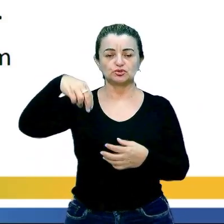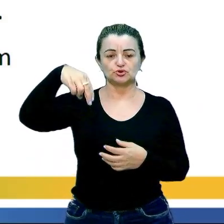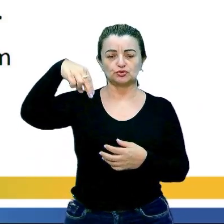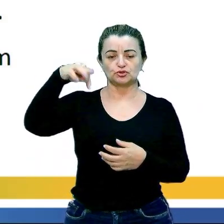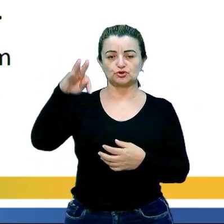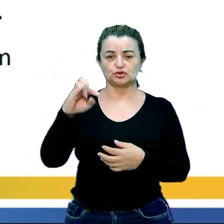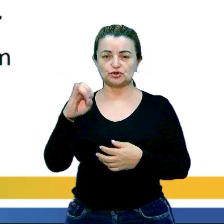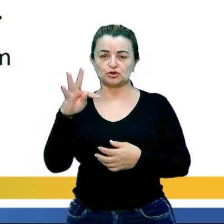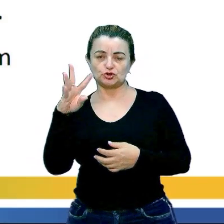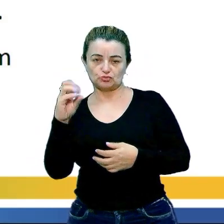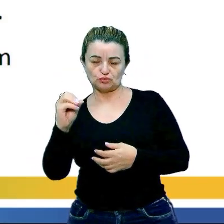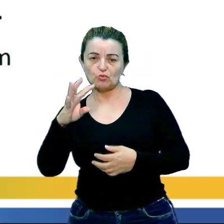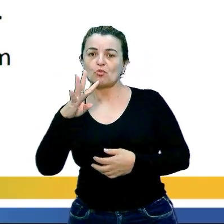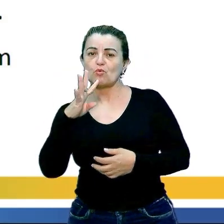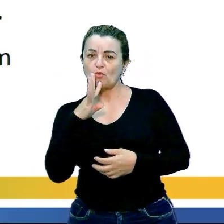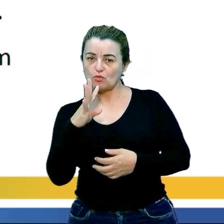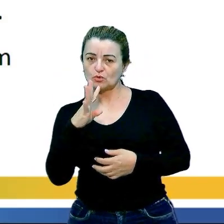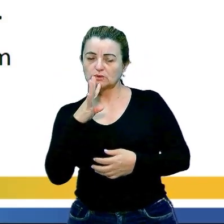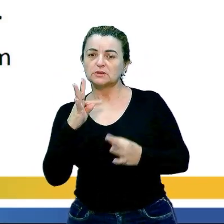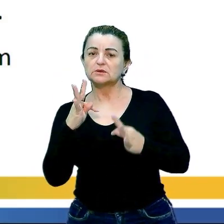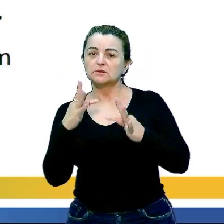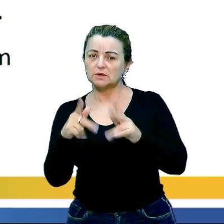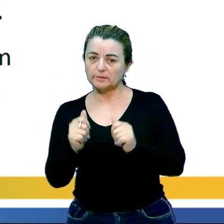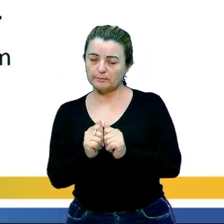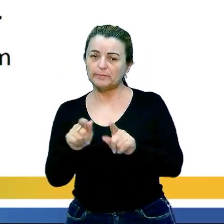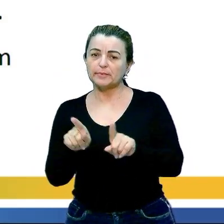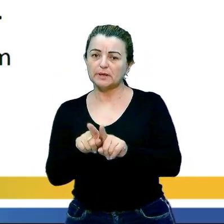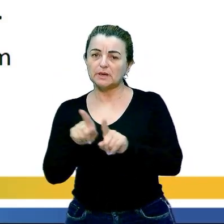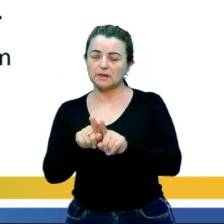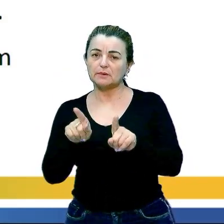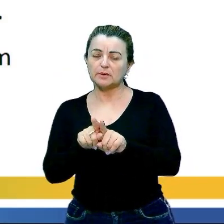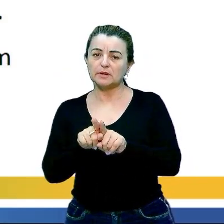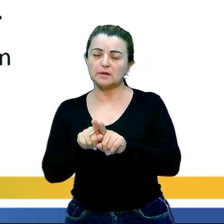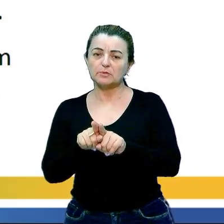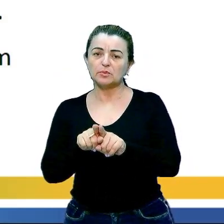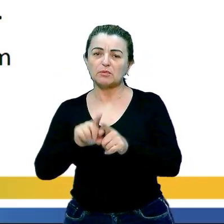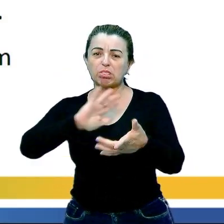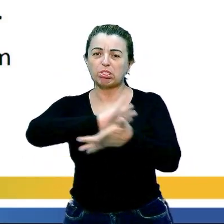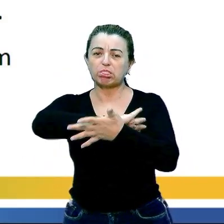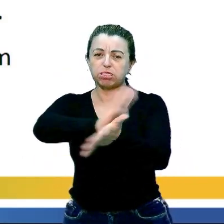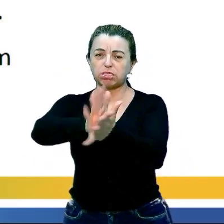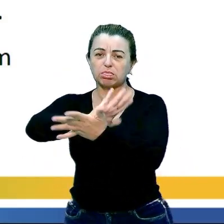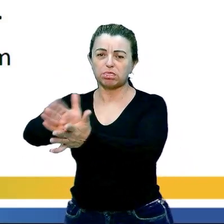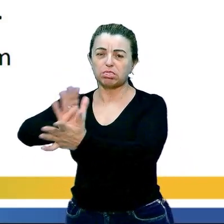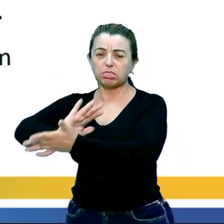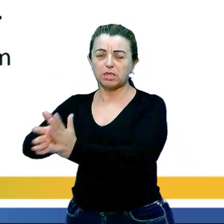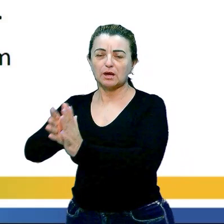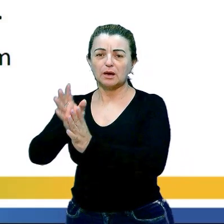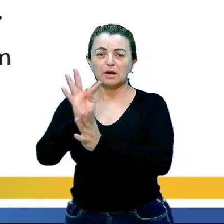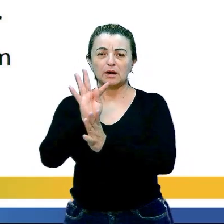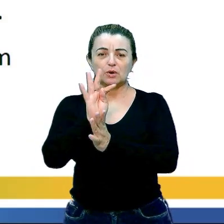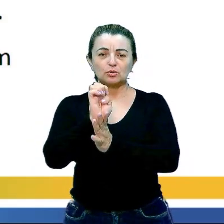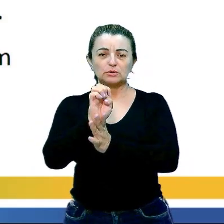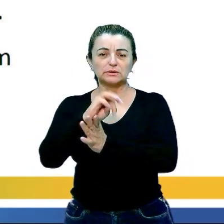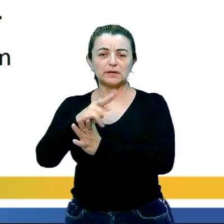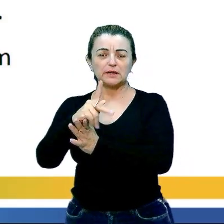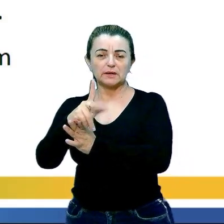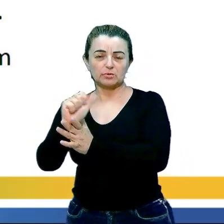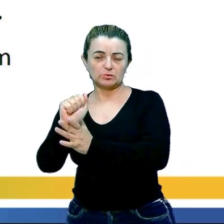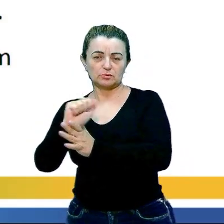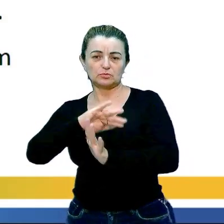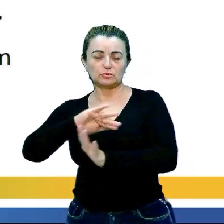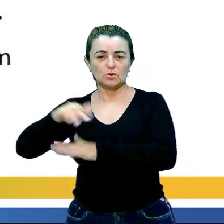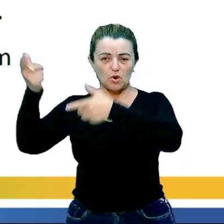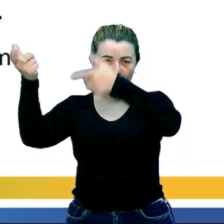ficou conhecido também por destruir o templo do rei Salomão, né, por continuar essa